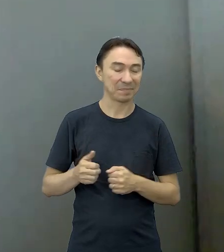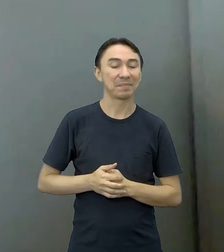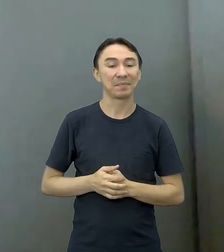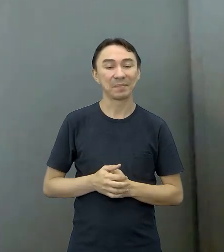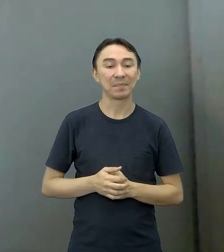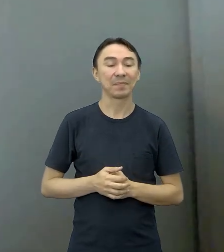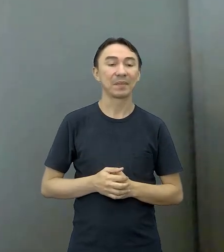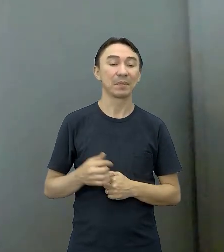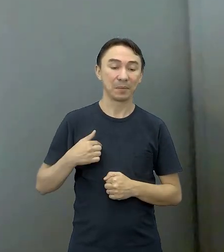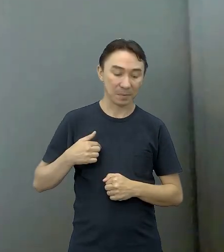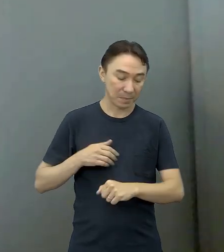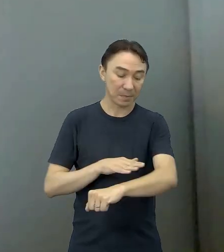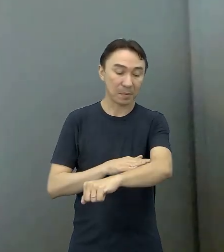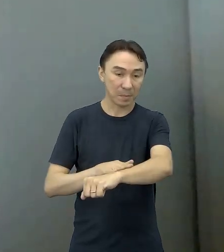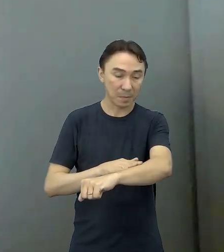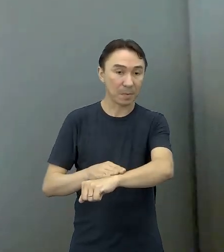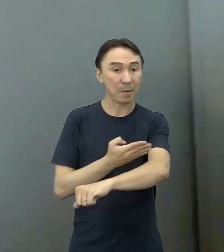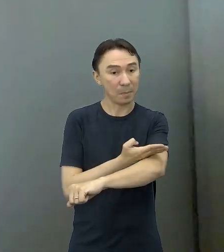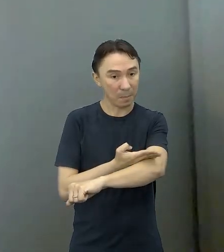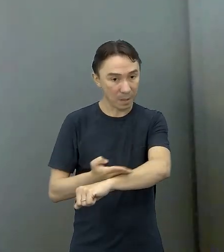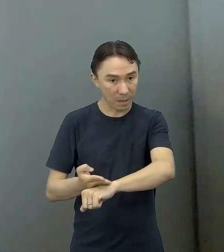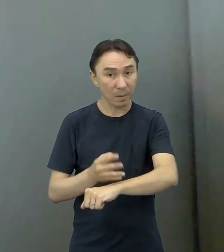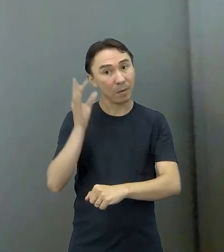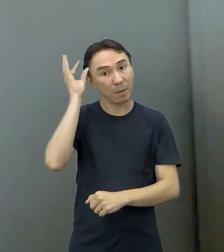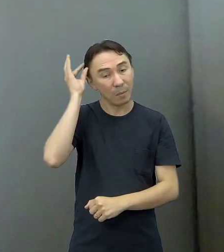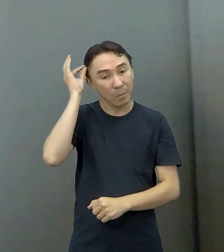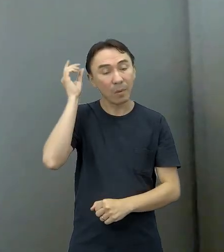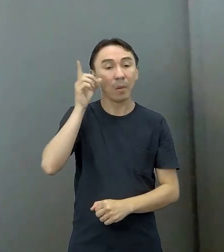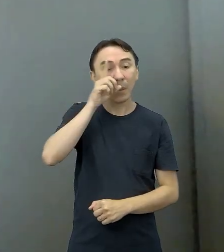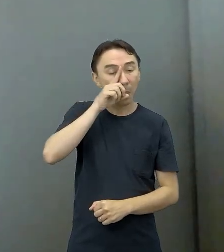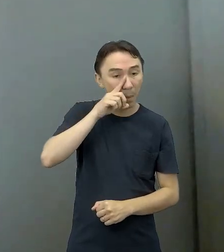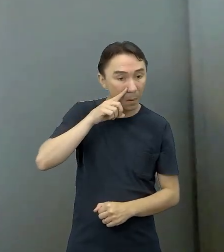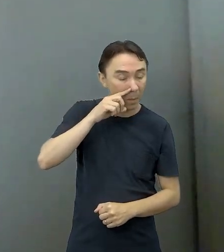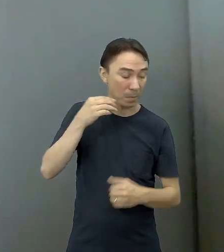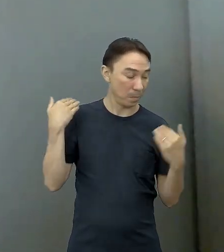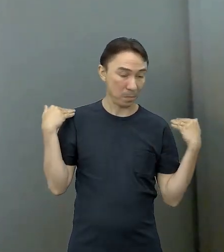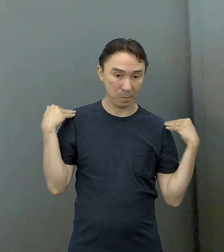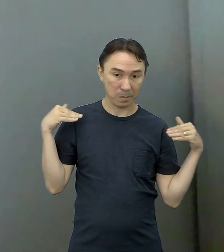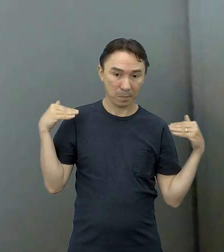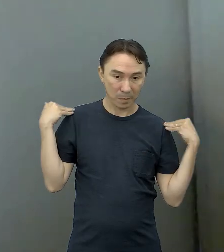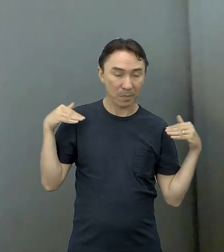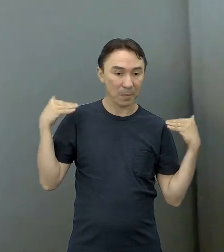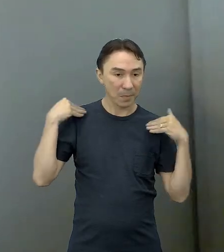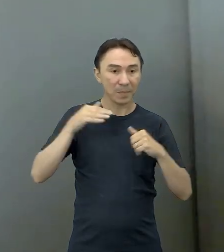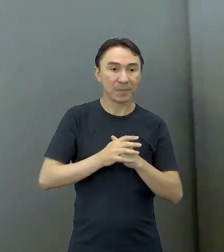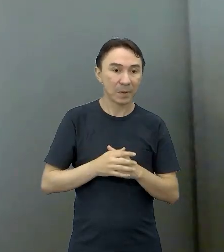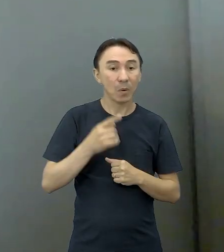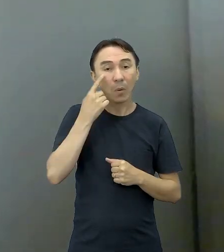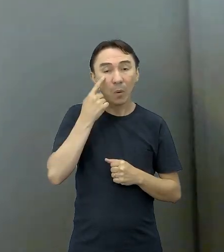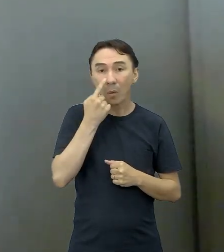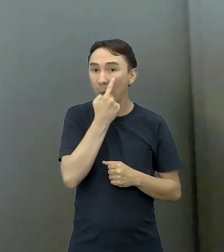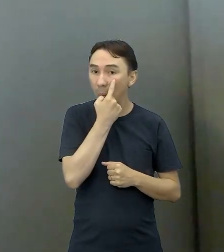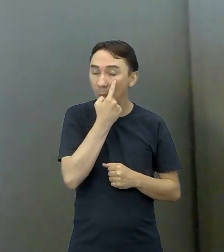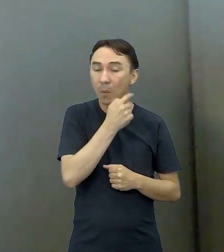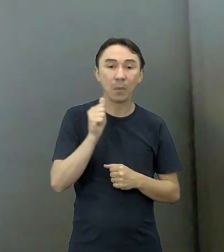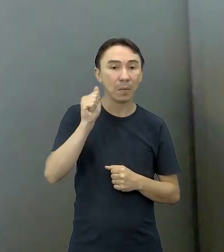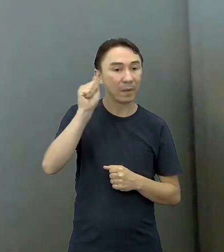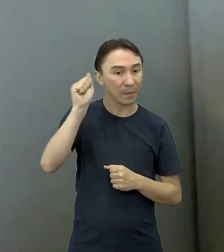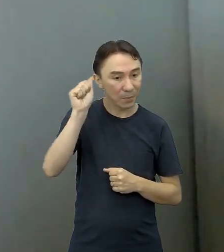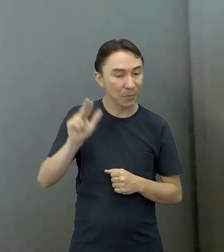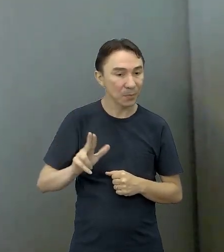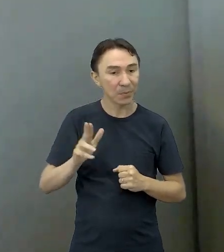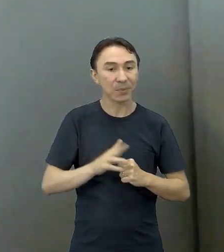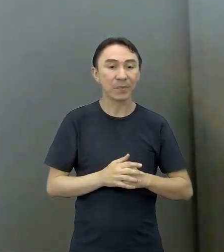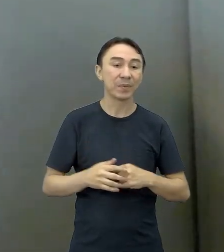Eu sou branca, tenho os cabelos loiros e fica na altura do ombro, os olhos são claros e estou vestindo